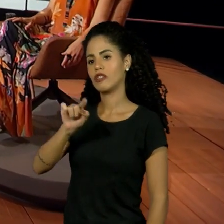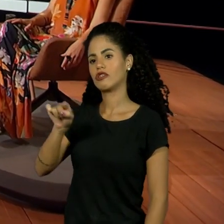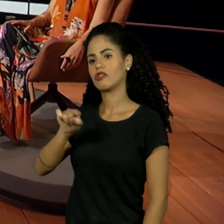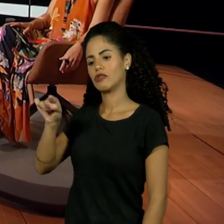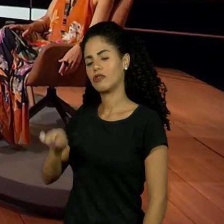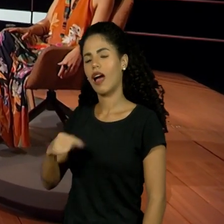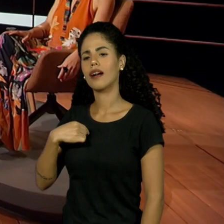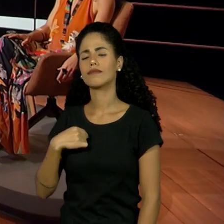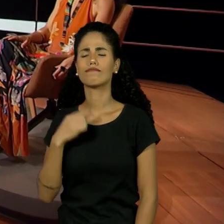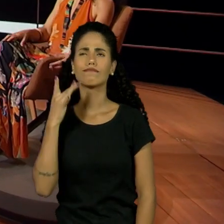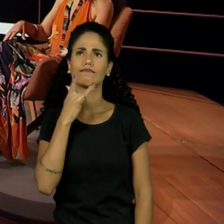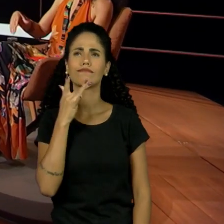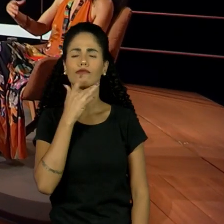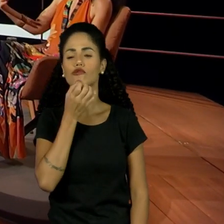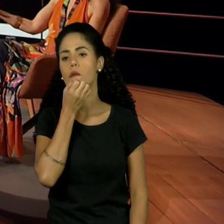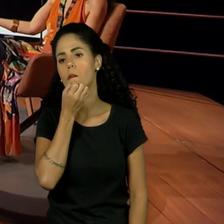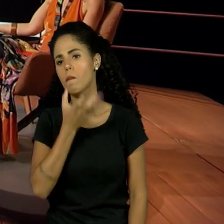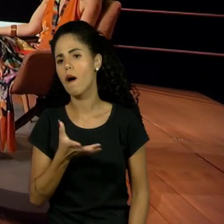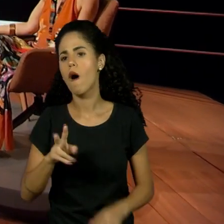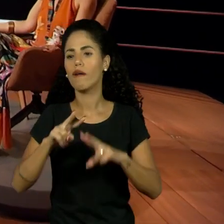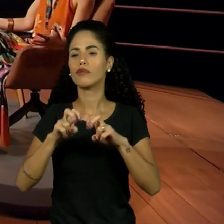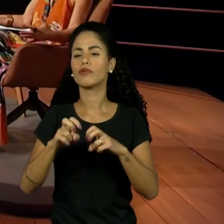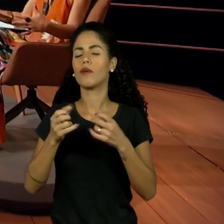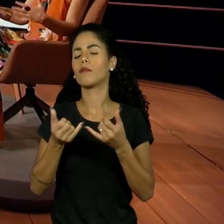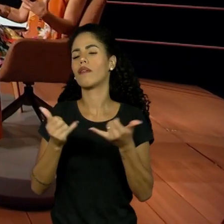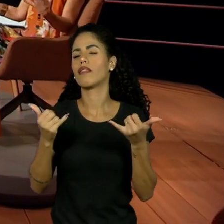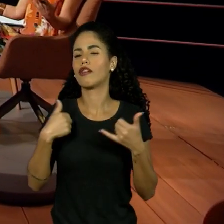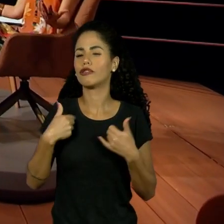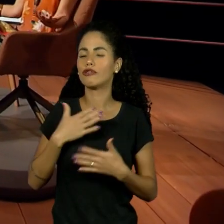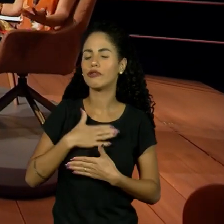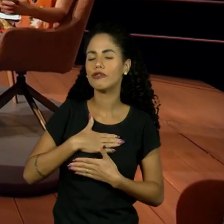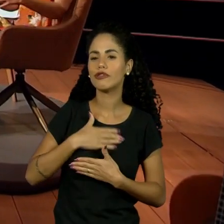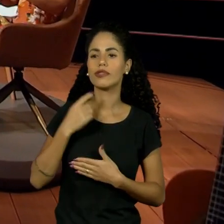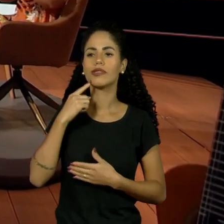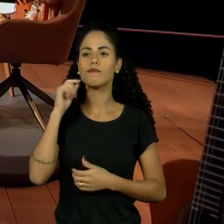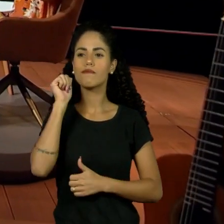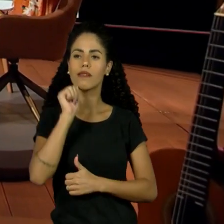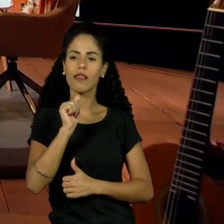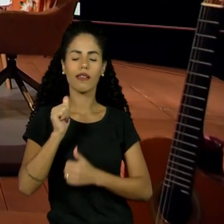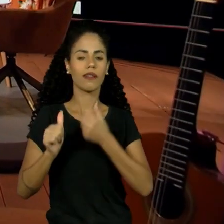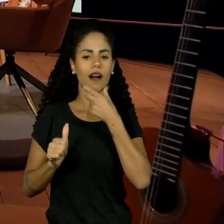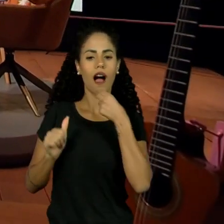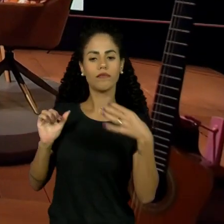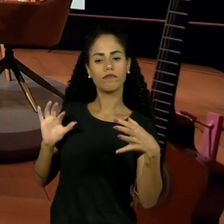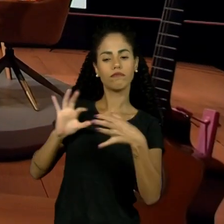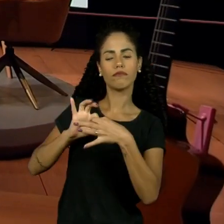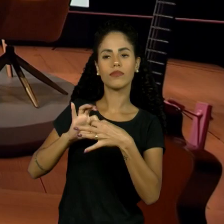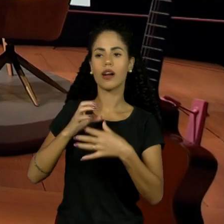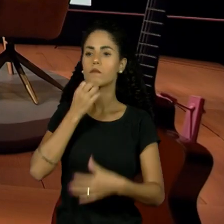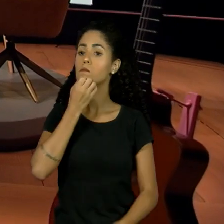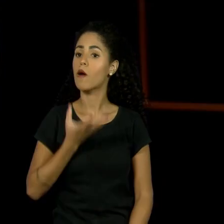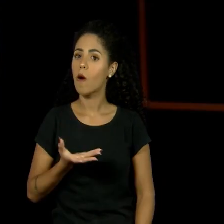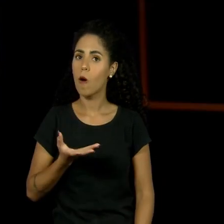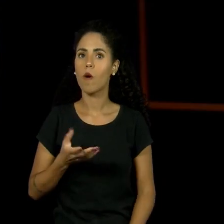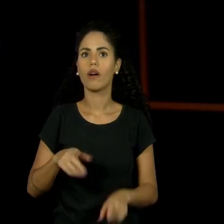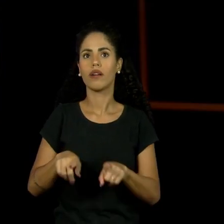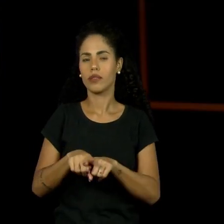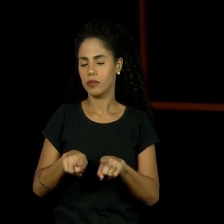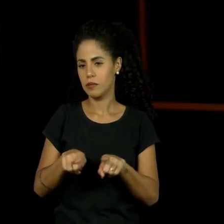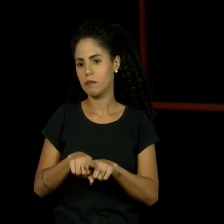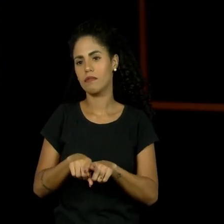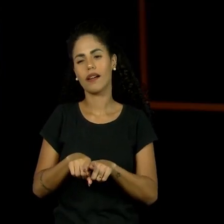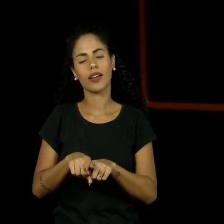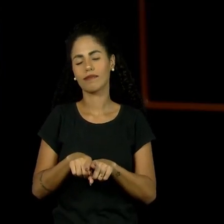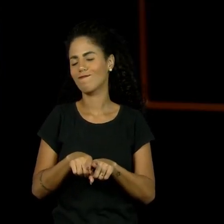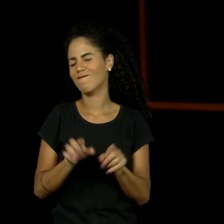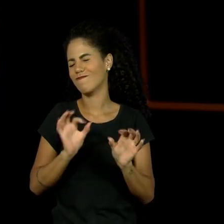é uma delícia cantar, fala das energias feminina e masculina que há em tudo que é vivo, né? Não do homem e da mulher em si,